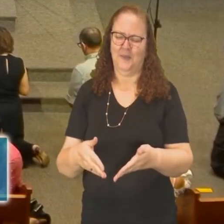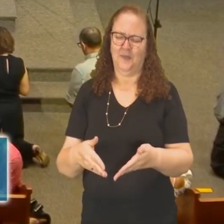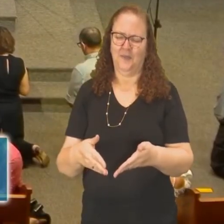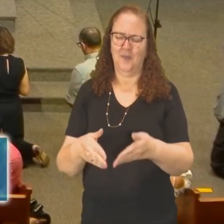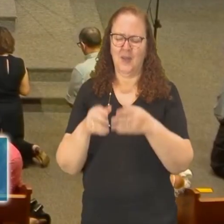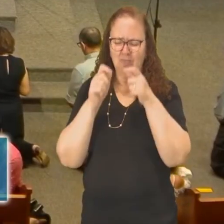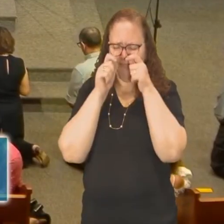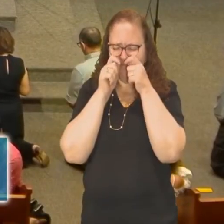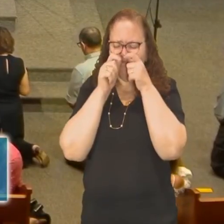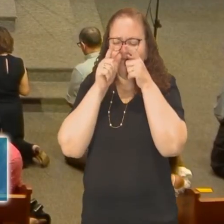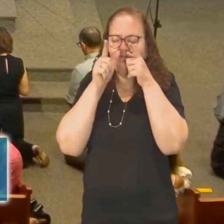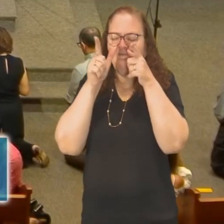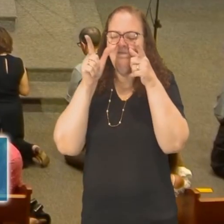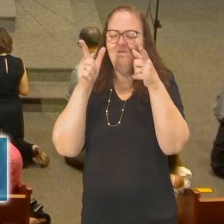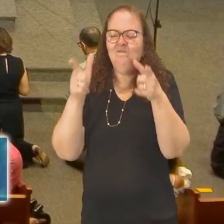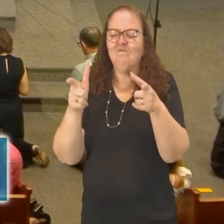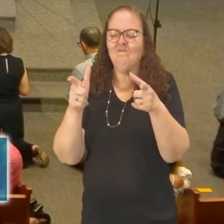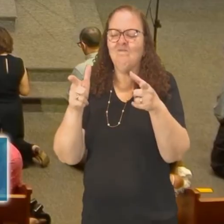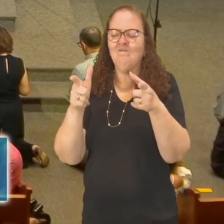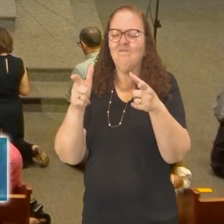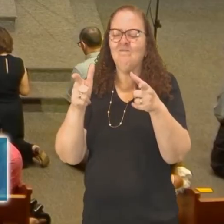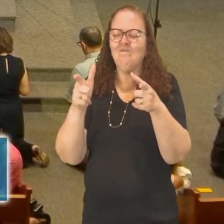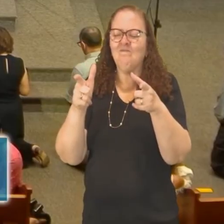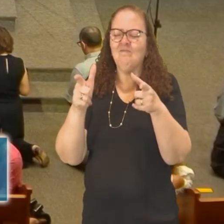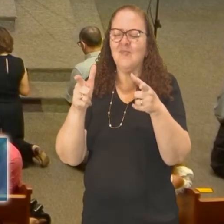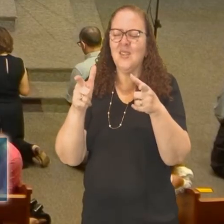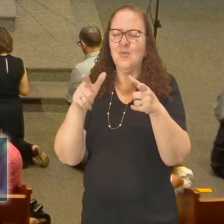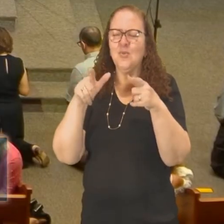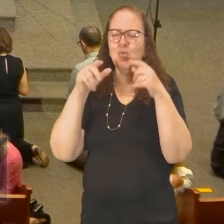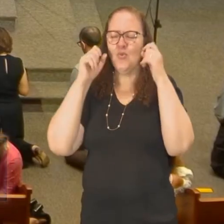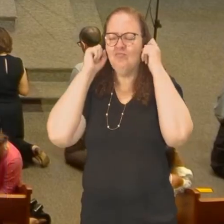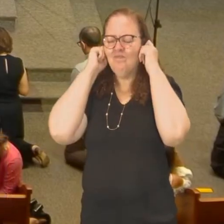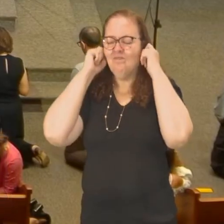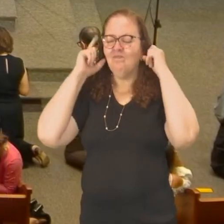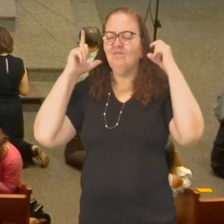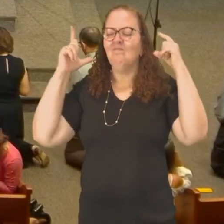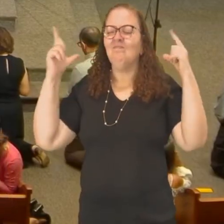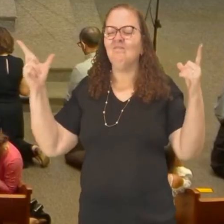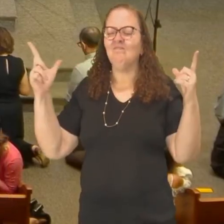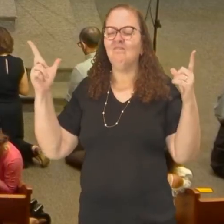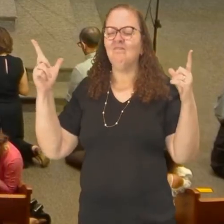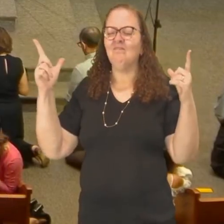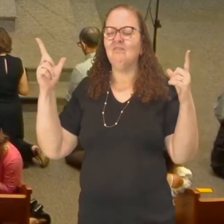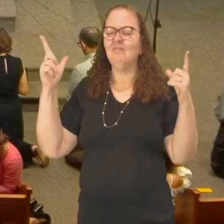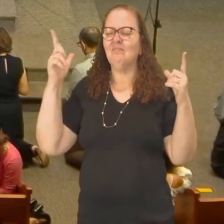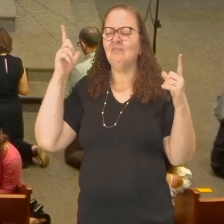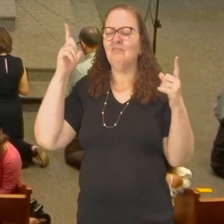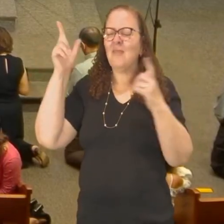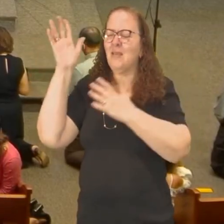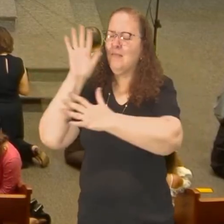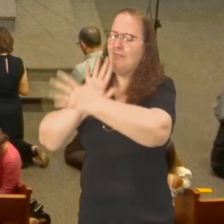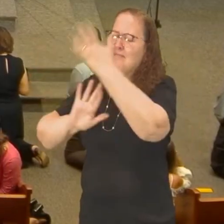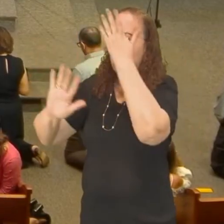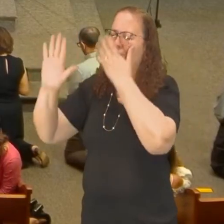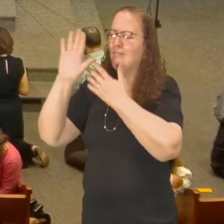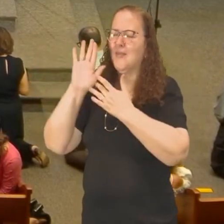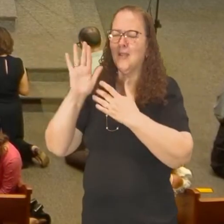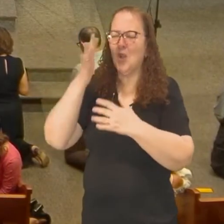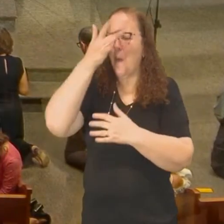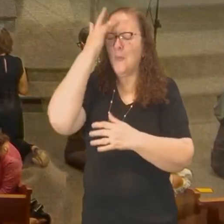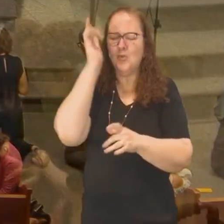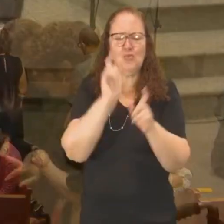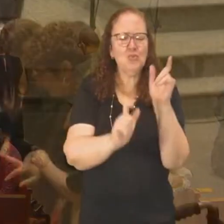Abra os nossos olhos, Pai. Abra os nossos ouvidos, Senhor. Como pessoas, cada um na